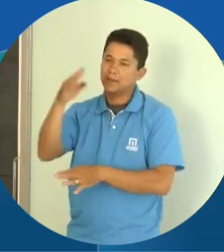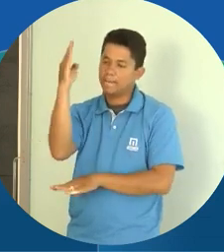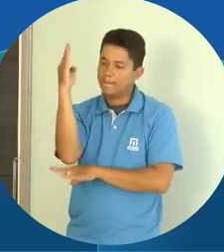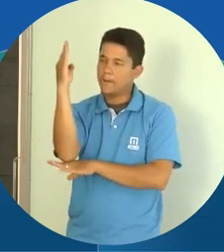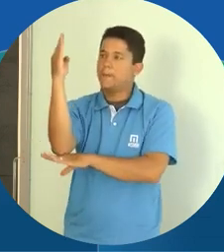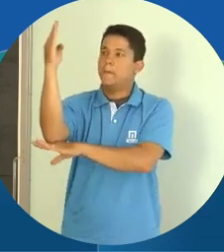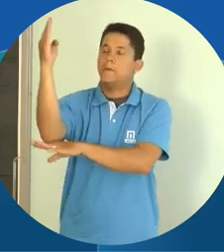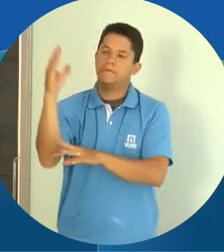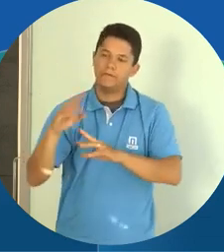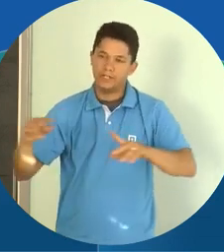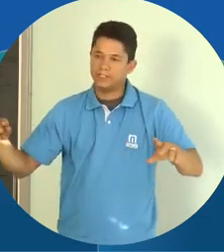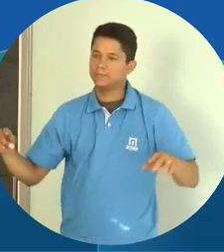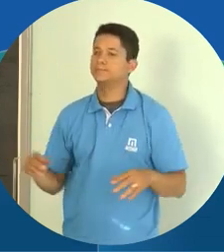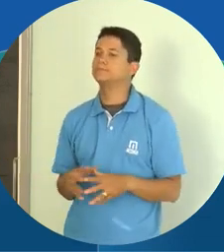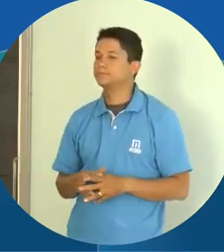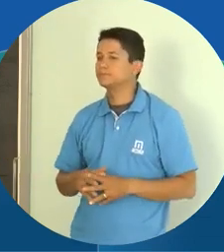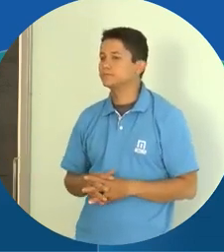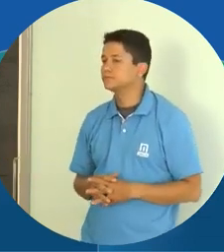Então,